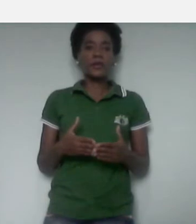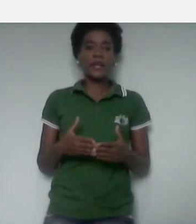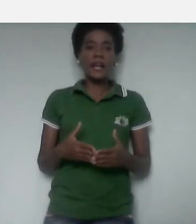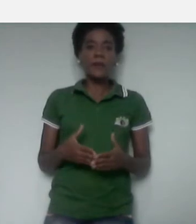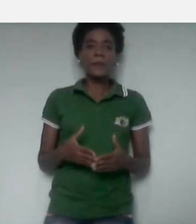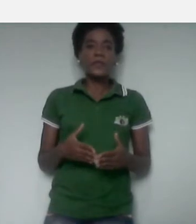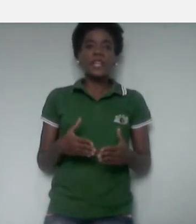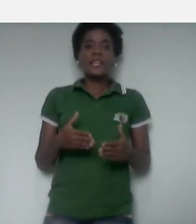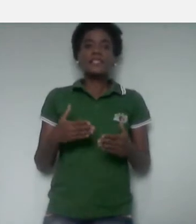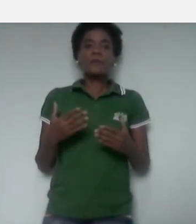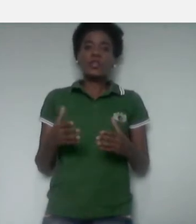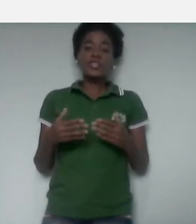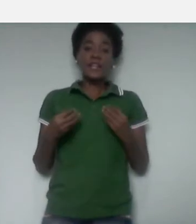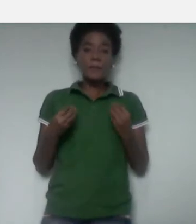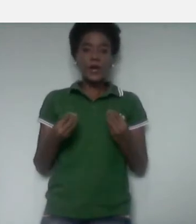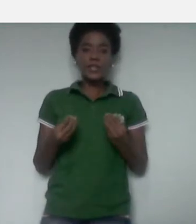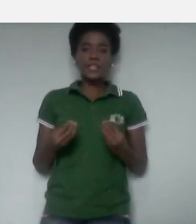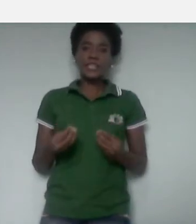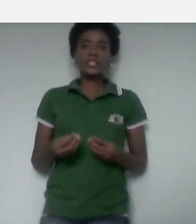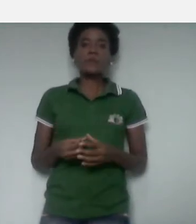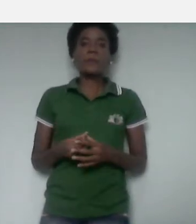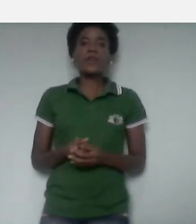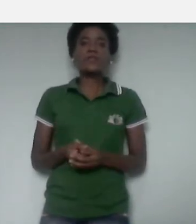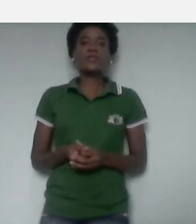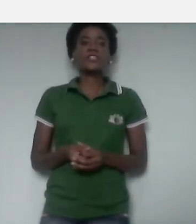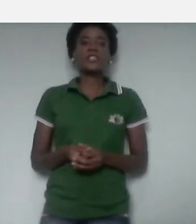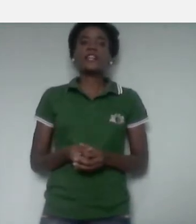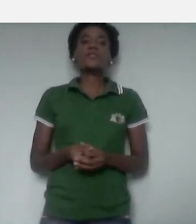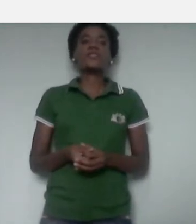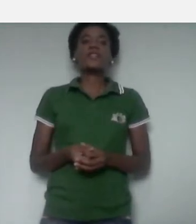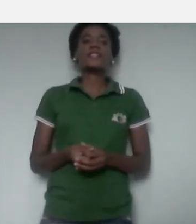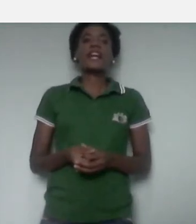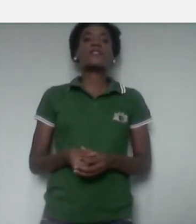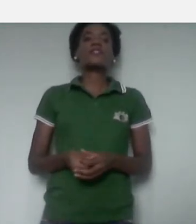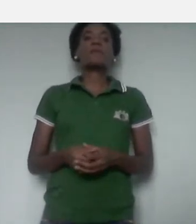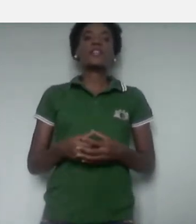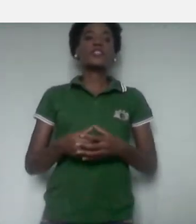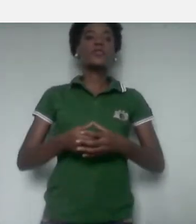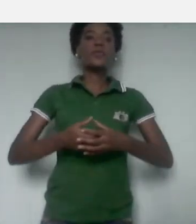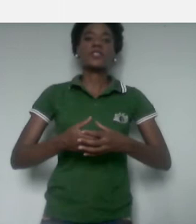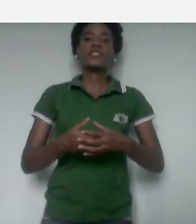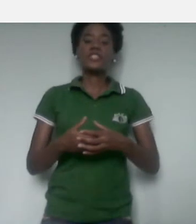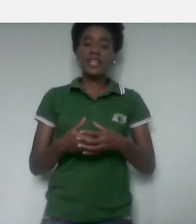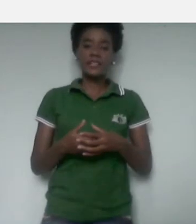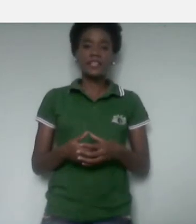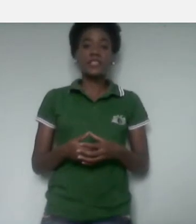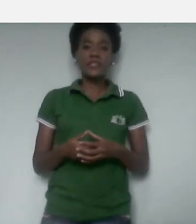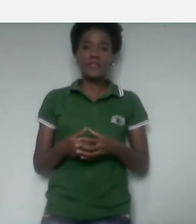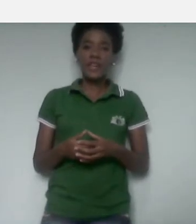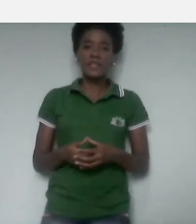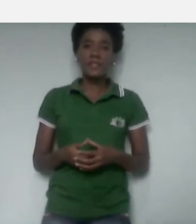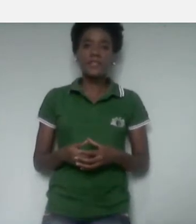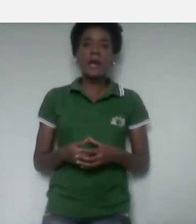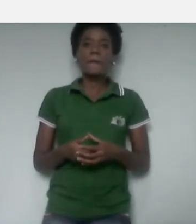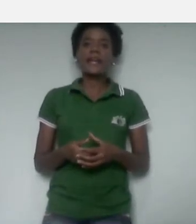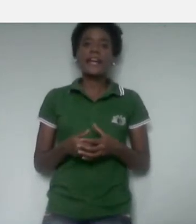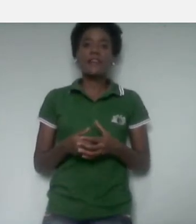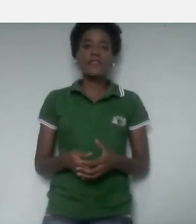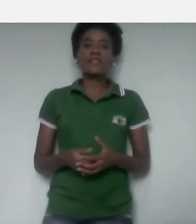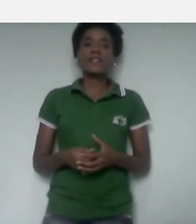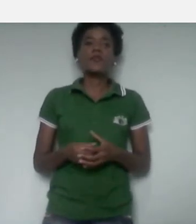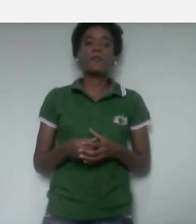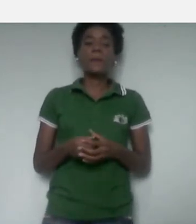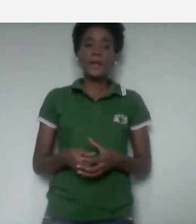momento eleitoral se mostra importante, pois os candidatos são lançados e os partidos usam de estratégias diversas